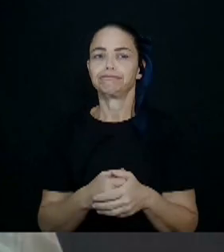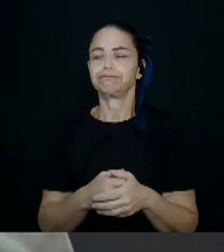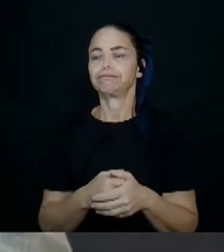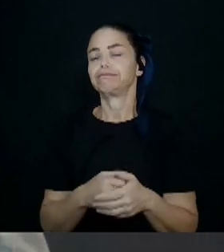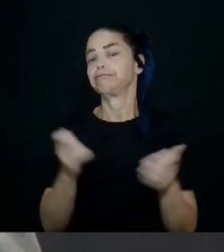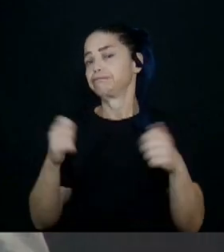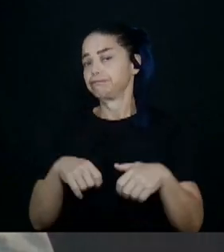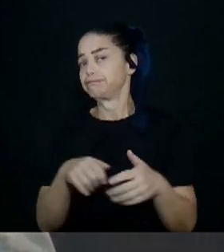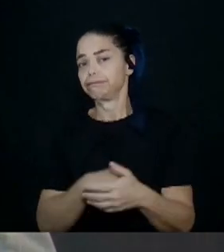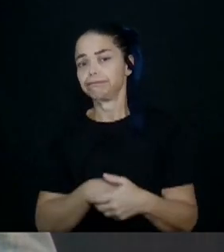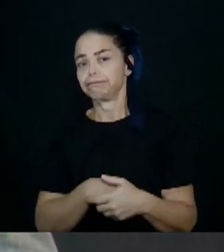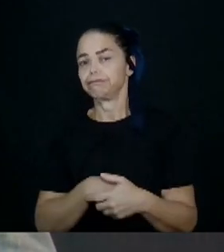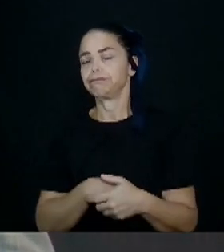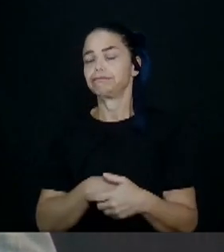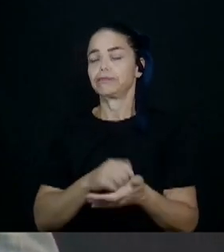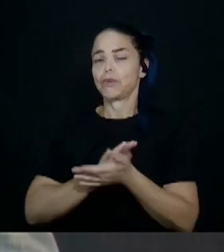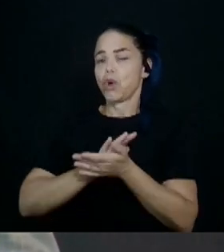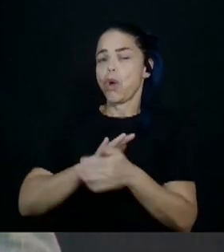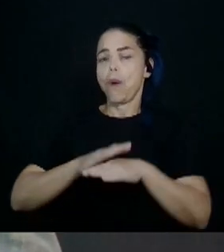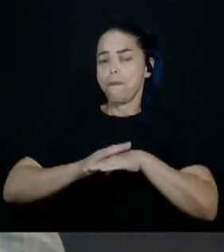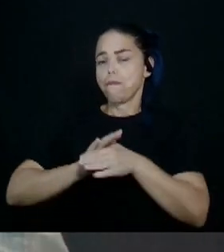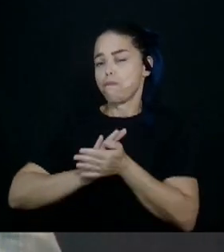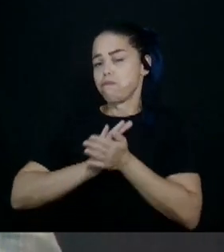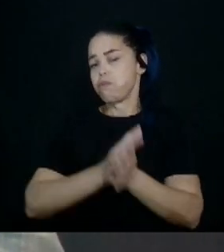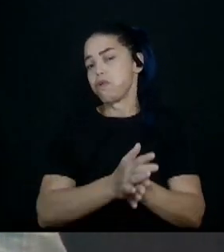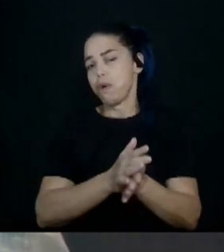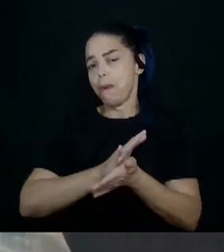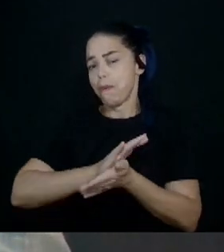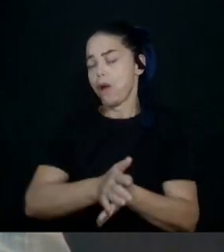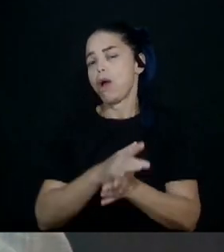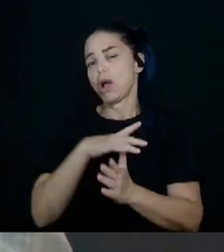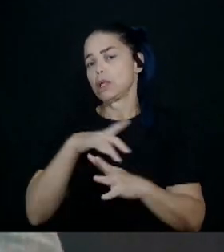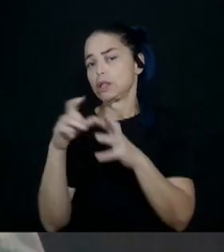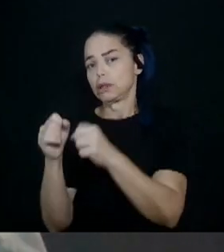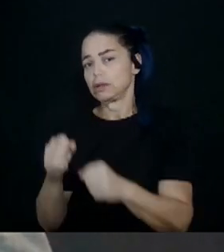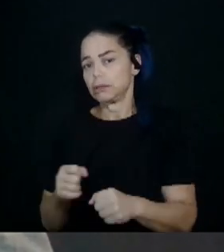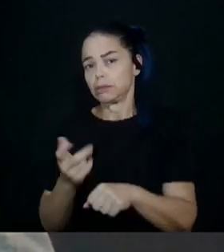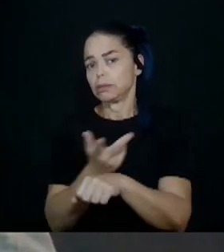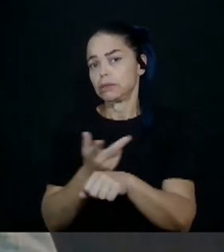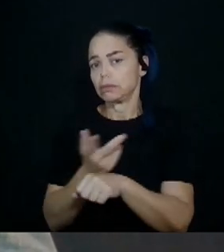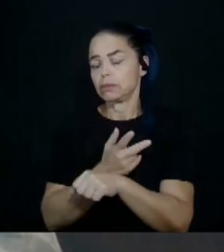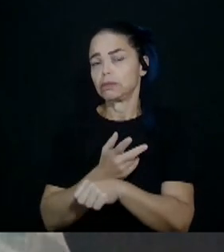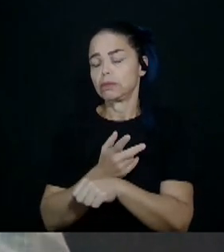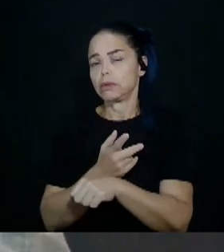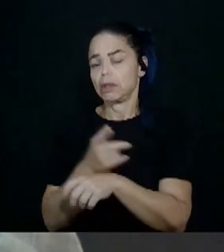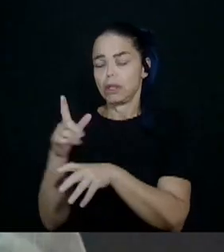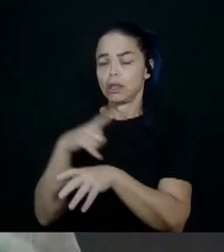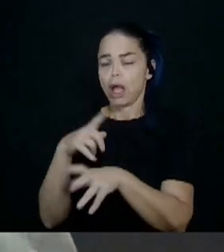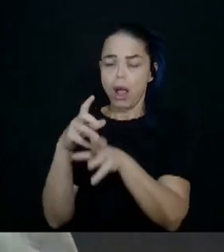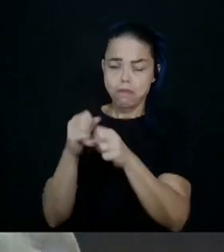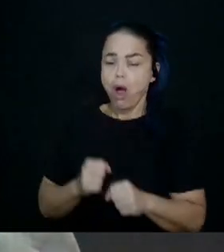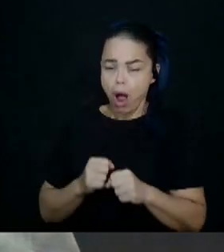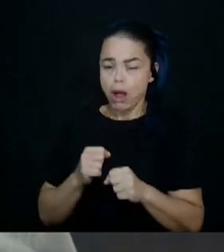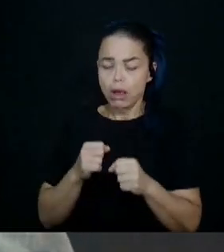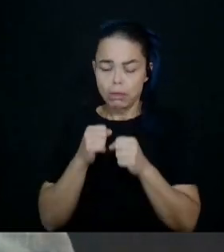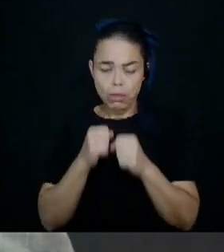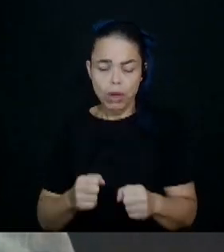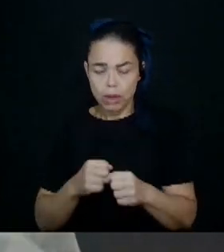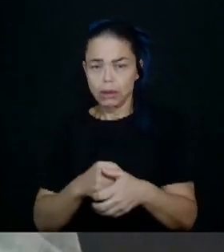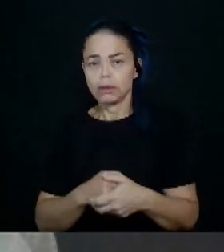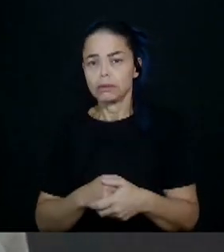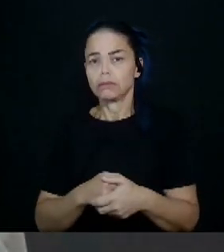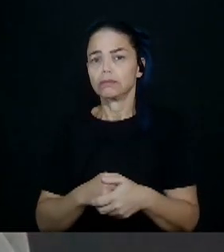posso passar por cima e eu tenho poder. E o que as pessoas procuram hoje? Poder. O carro nada. Até